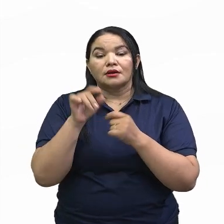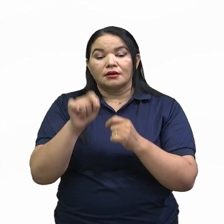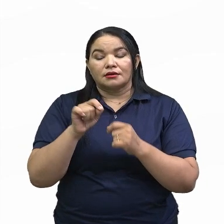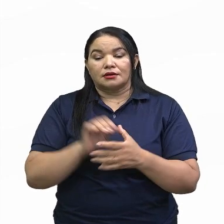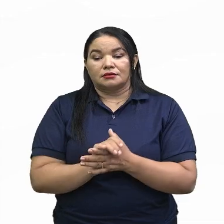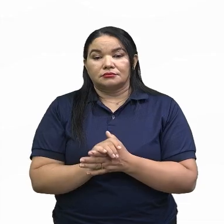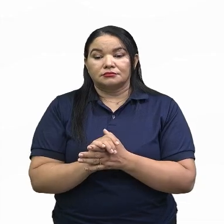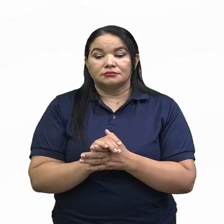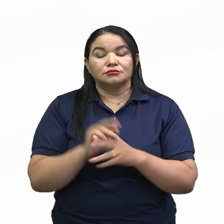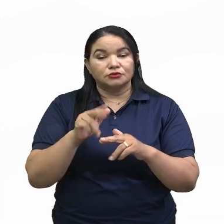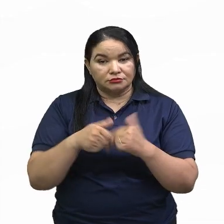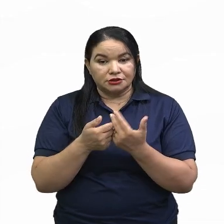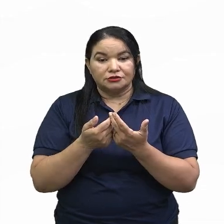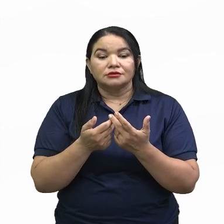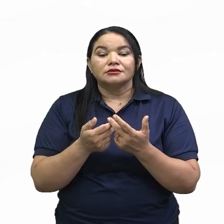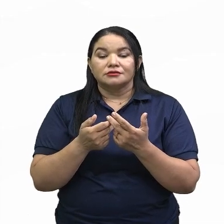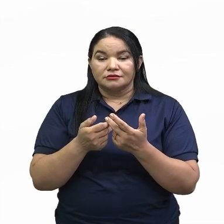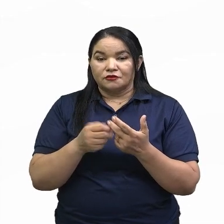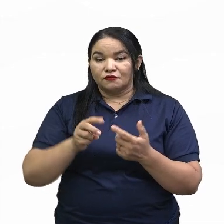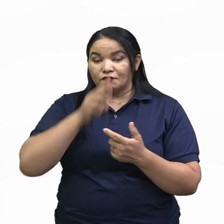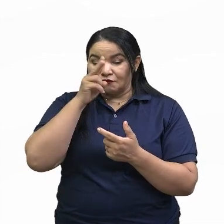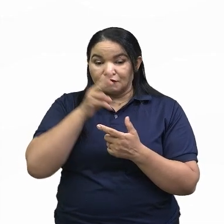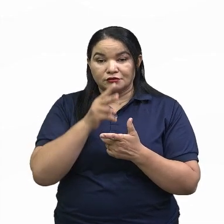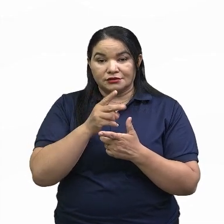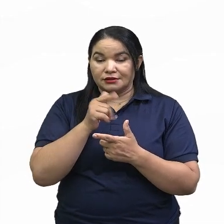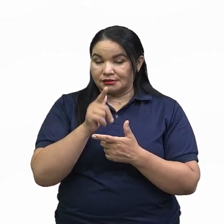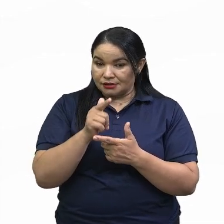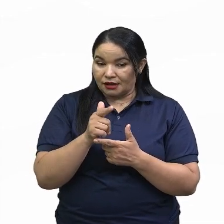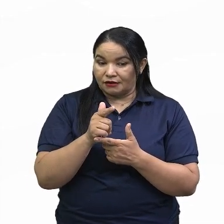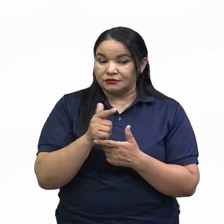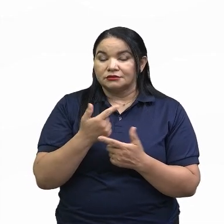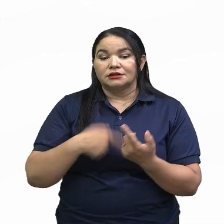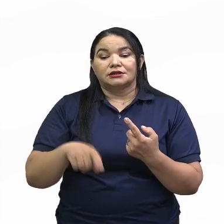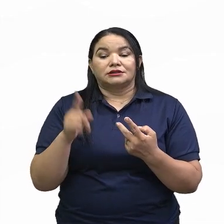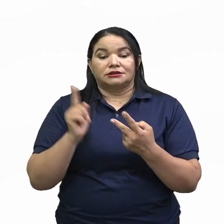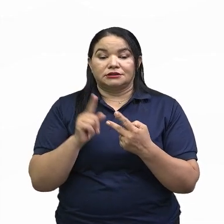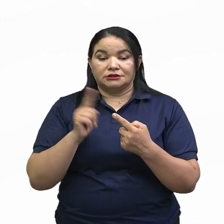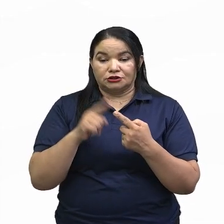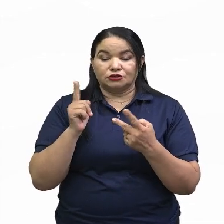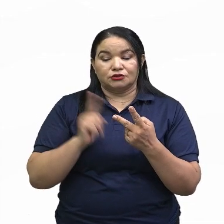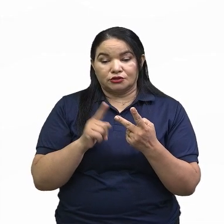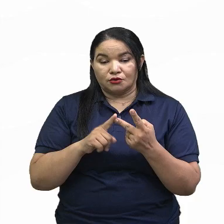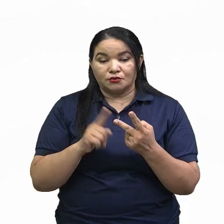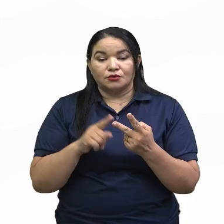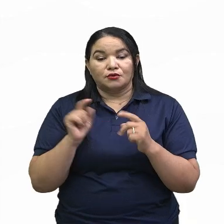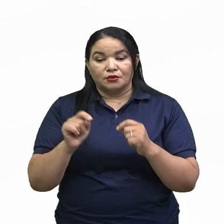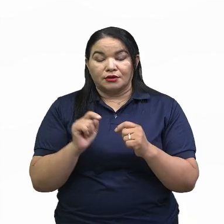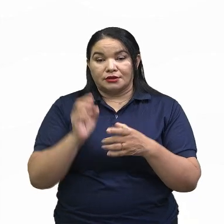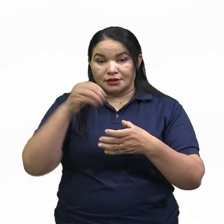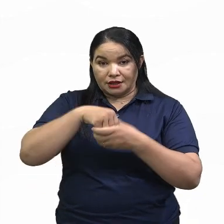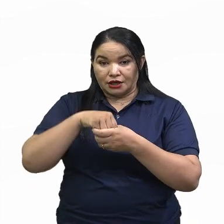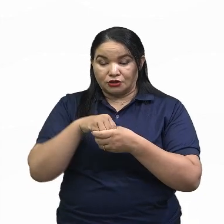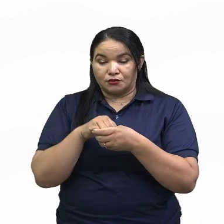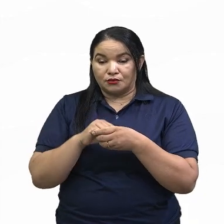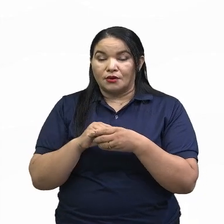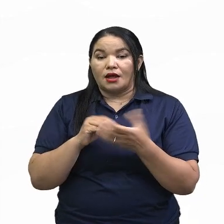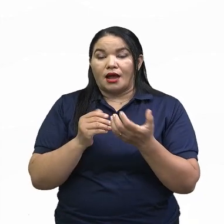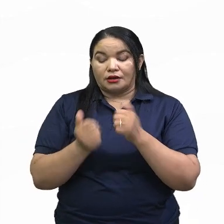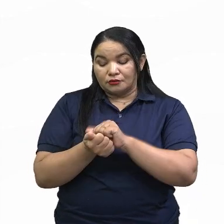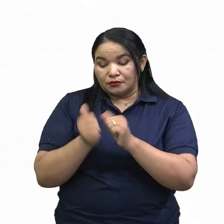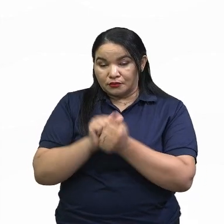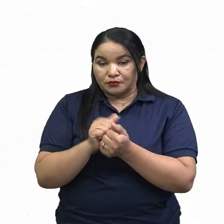é obtida a partir da força das águas. Segundo, é no interior das usinas hidrelétricas que se dá a conversão de